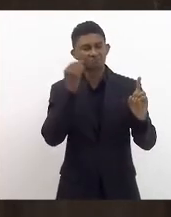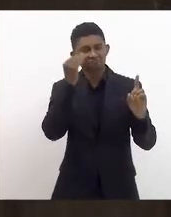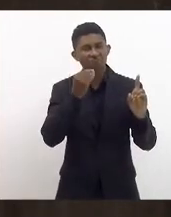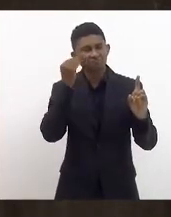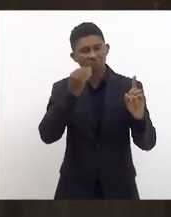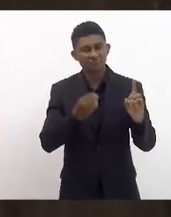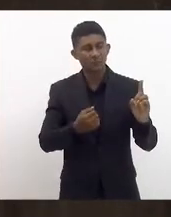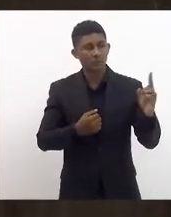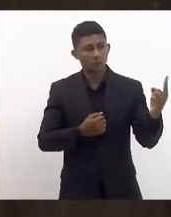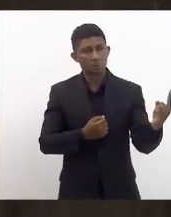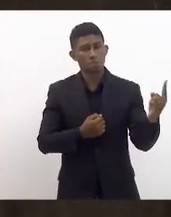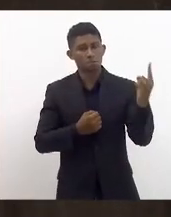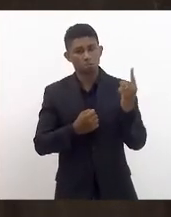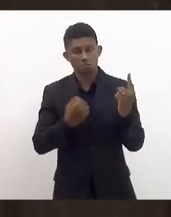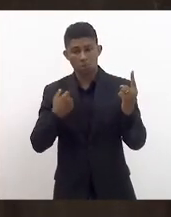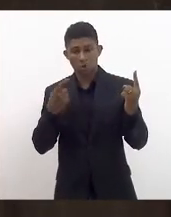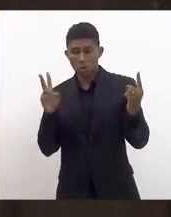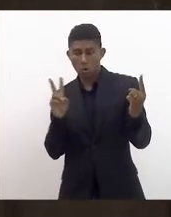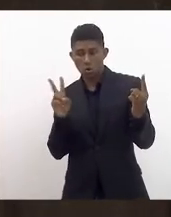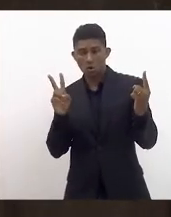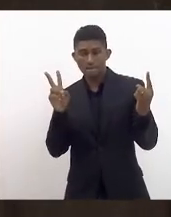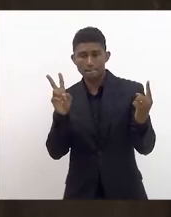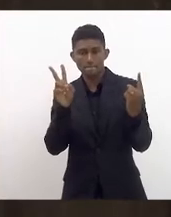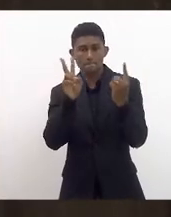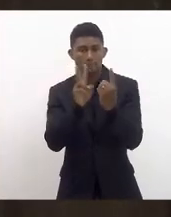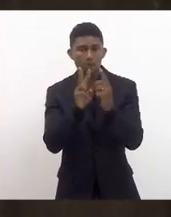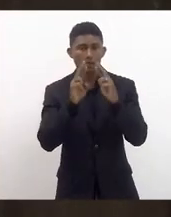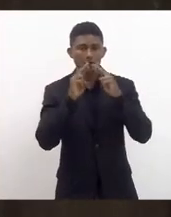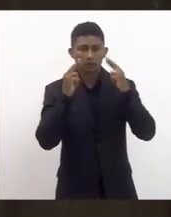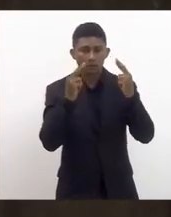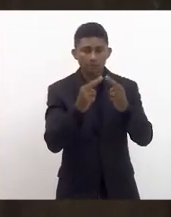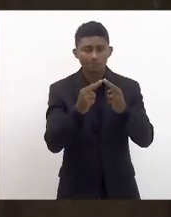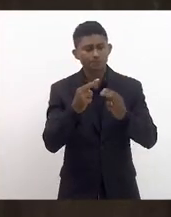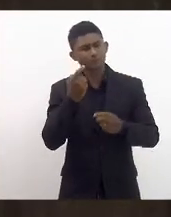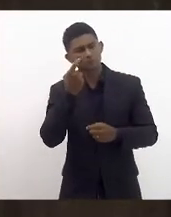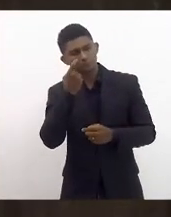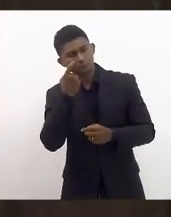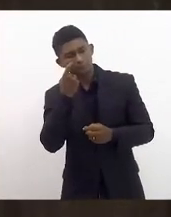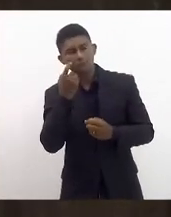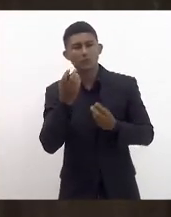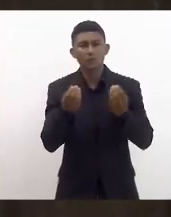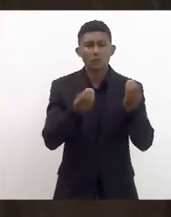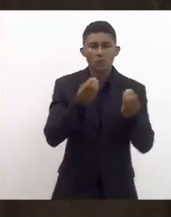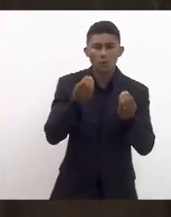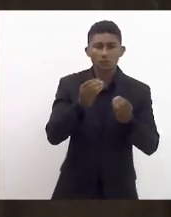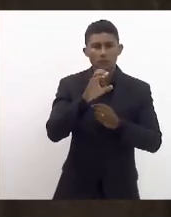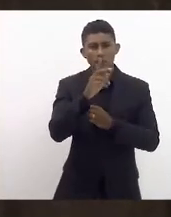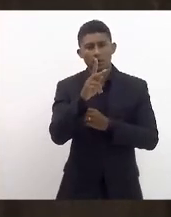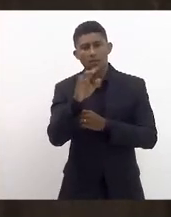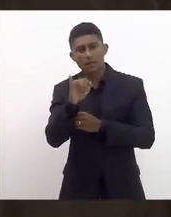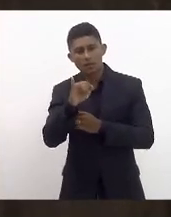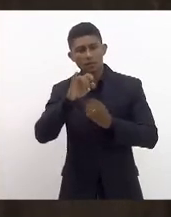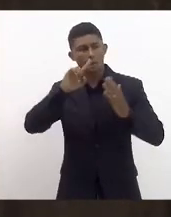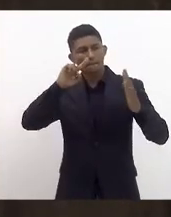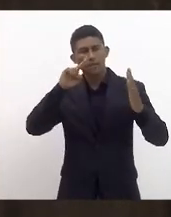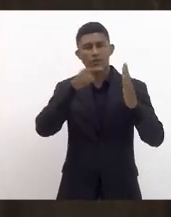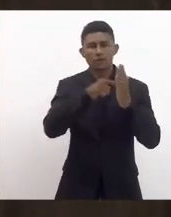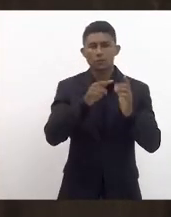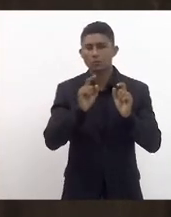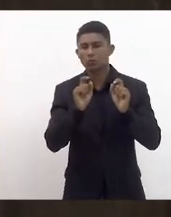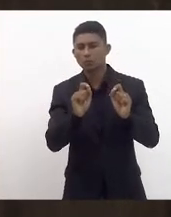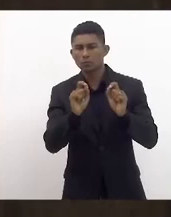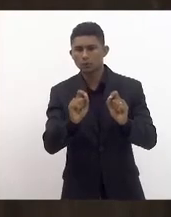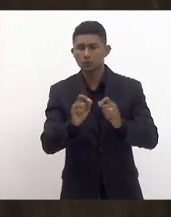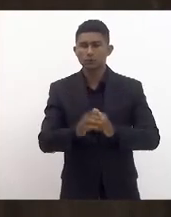que trocássemos ideia do objetivo dessa CPI, e